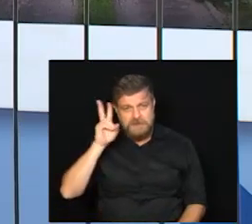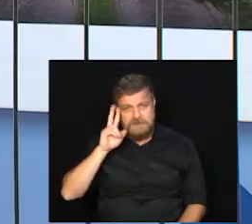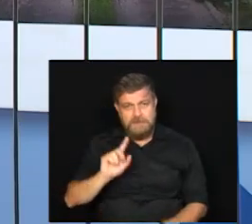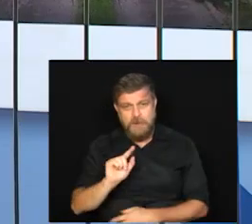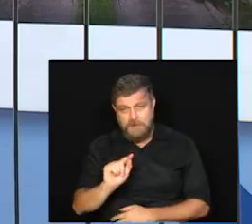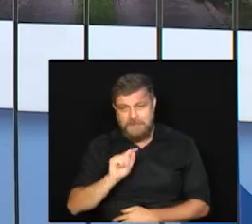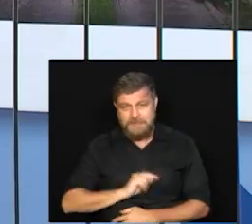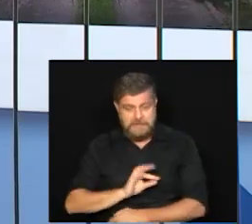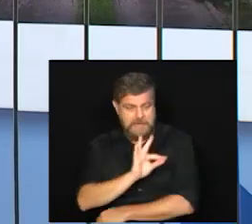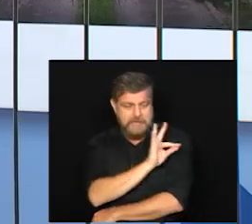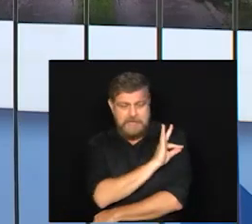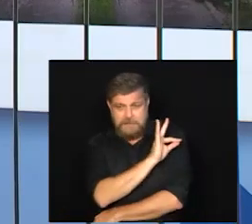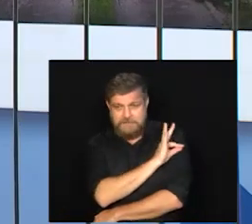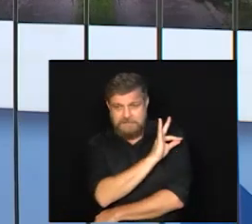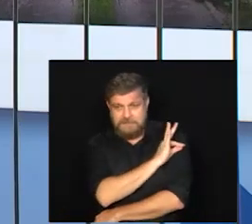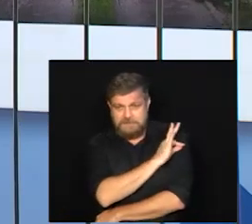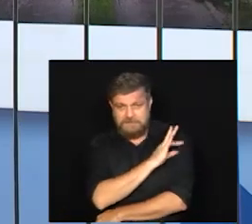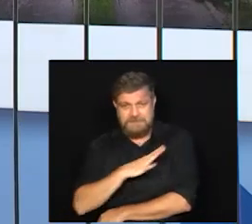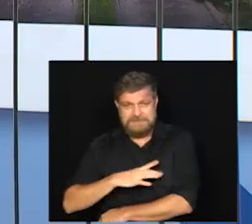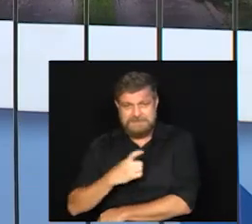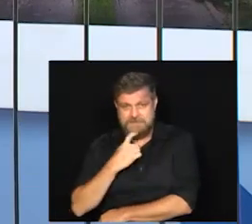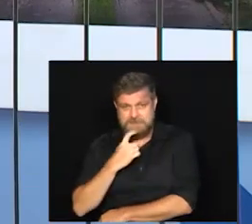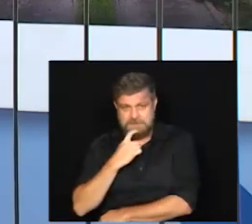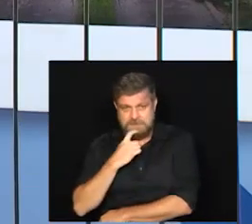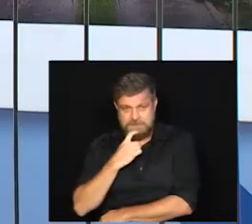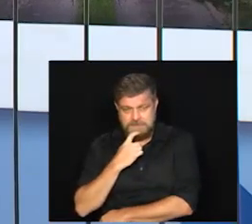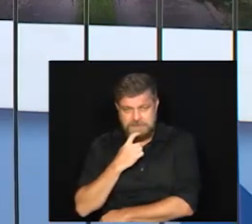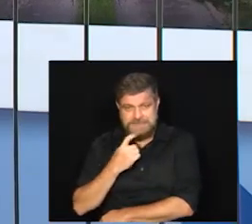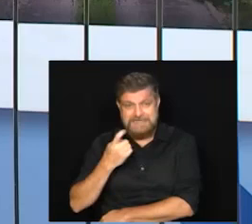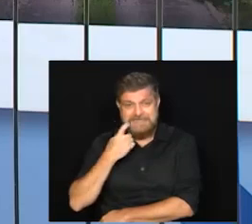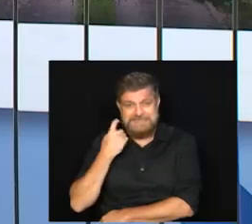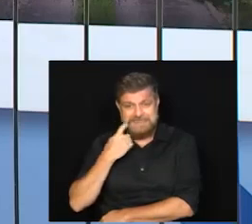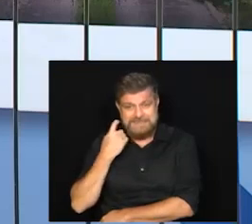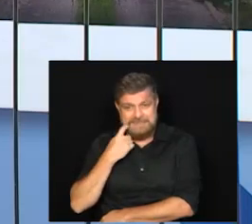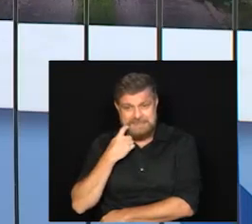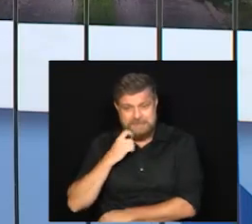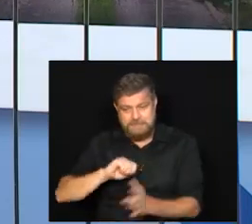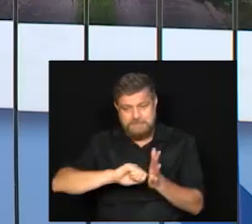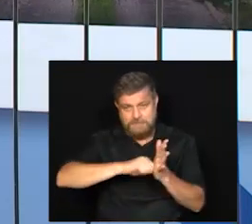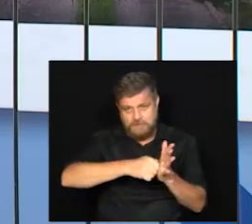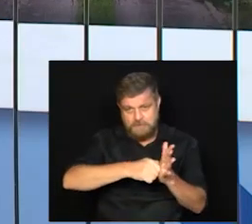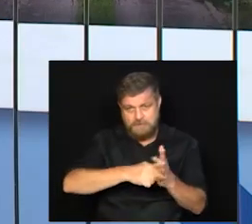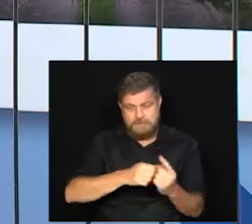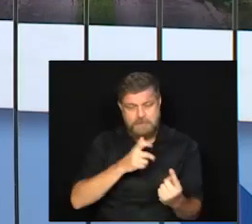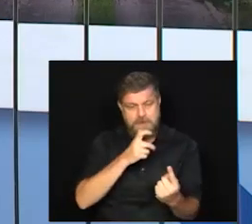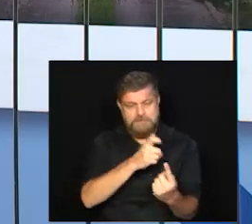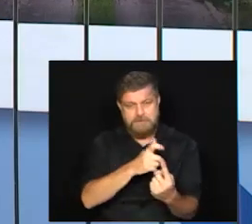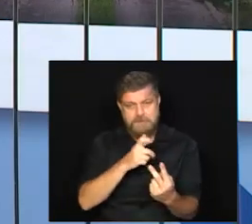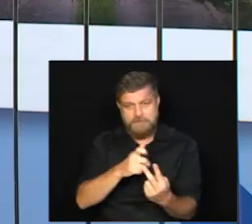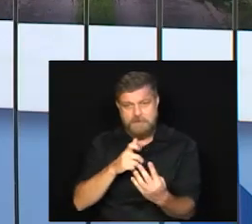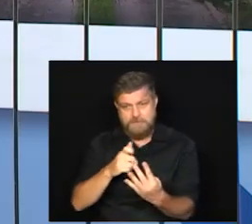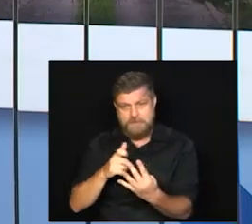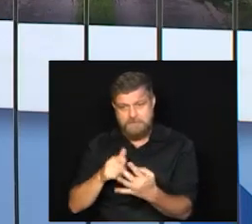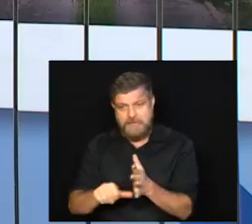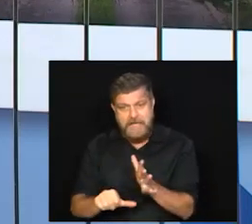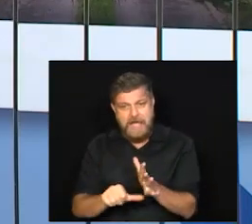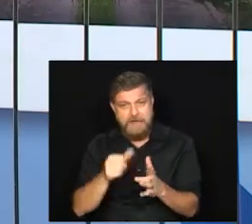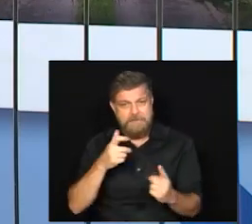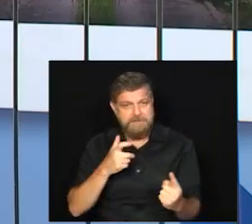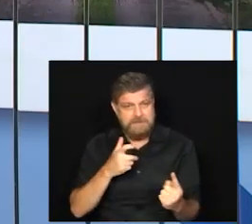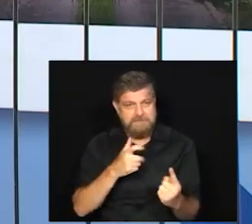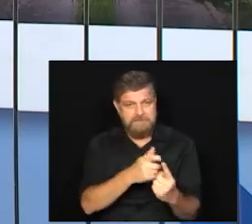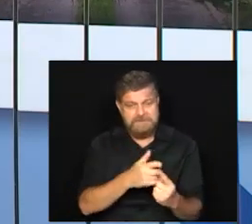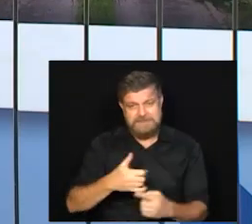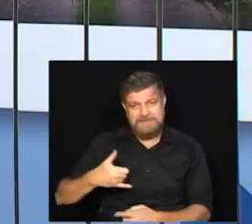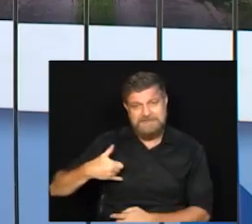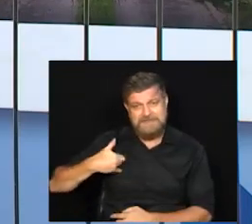que a Prefeitura de Campinas encerrou na última sexta-feira a aplicação da primeira dose de pessoas